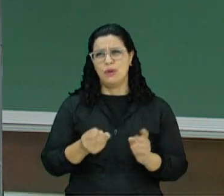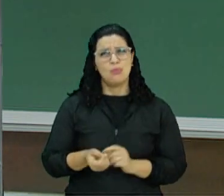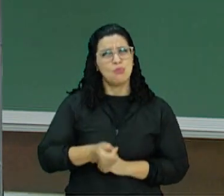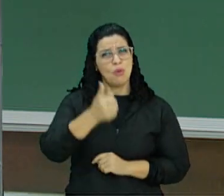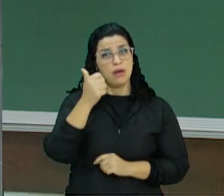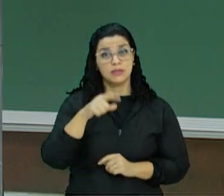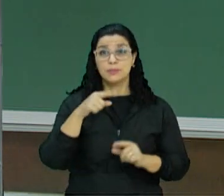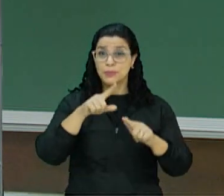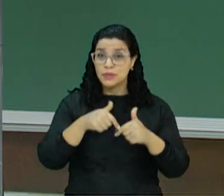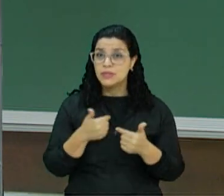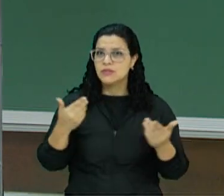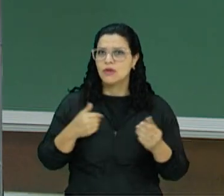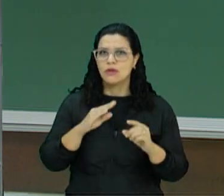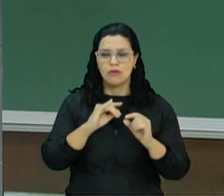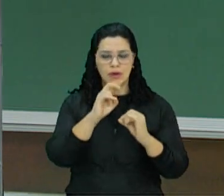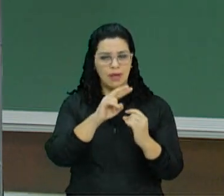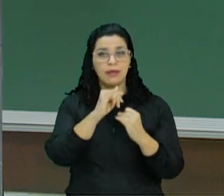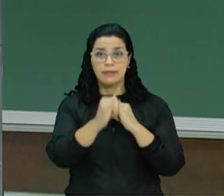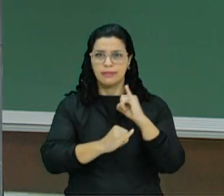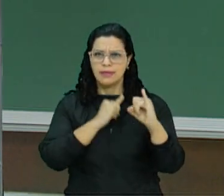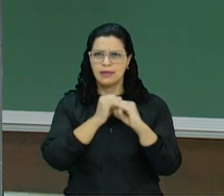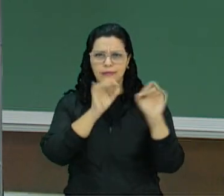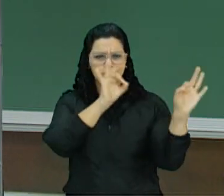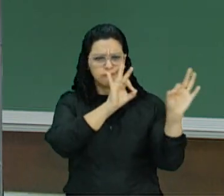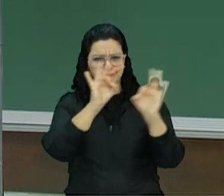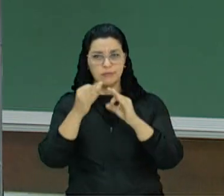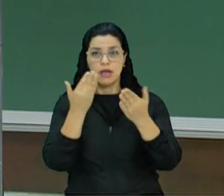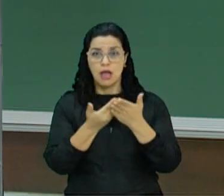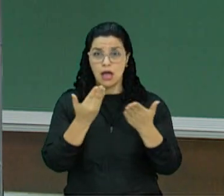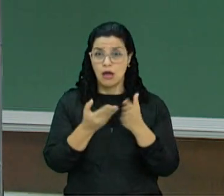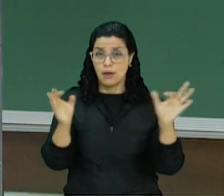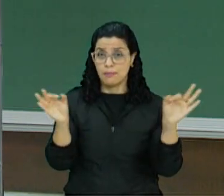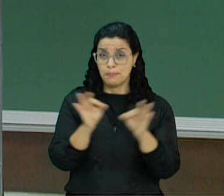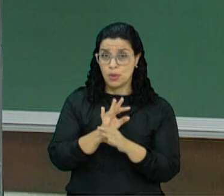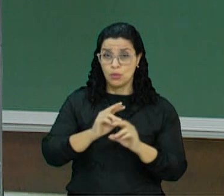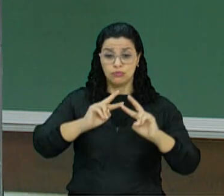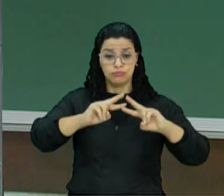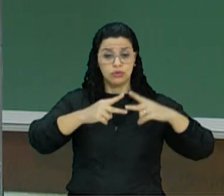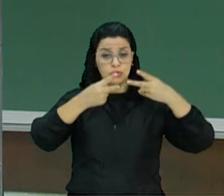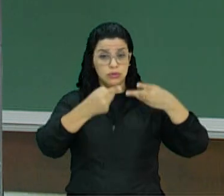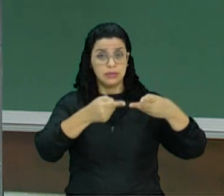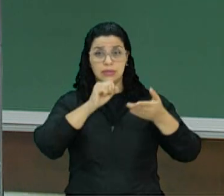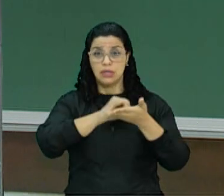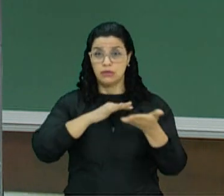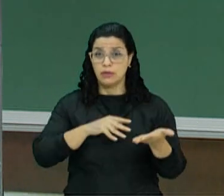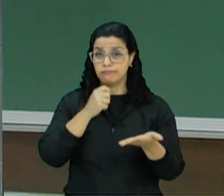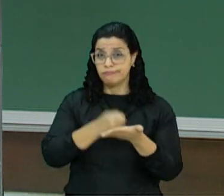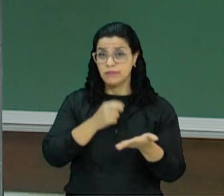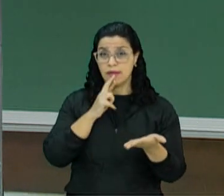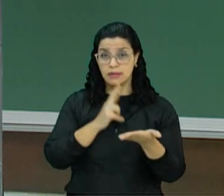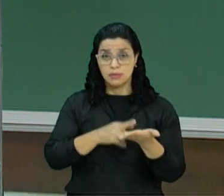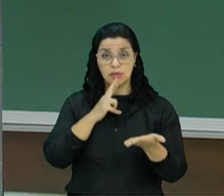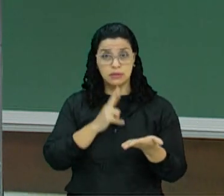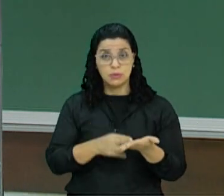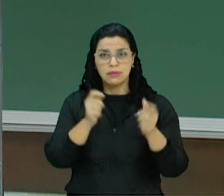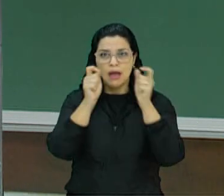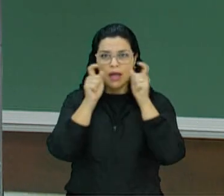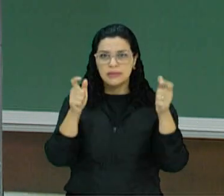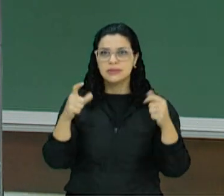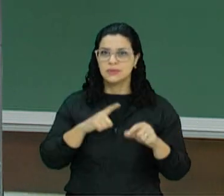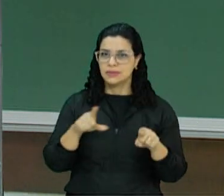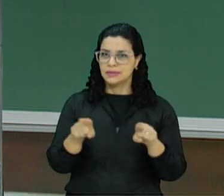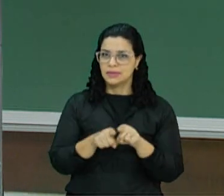pessoal. Então vai lá, assista essa aula, vá até o final, entre as atividades obrigatórias, realize-as com muita